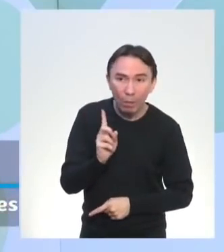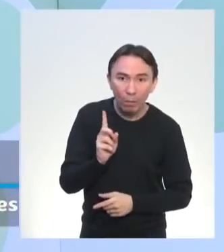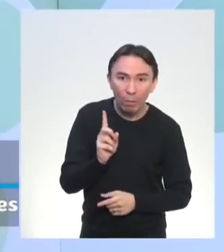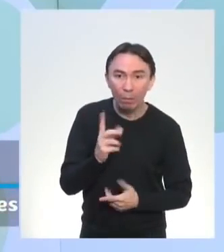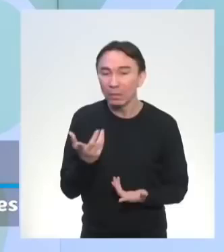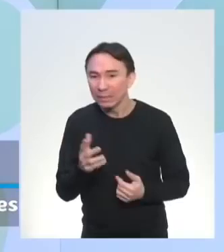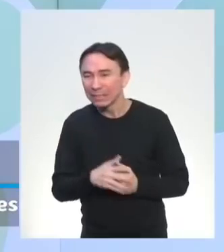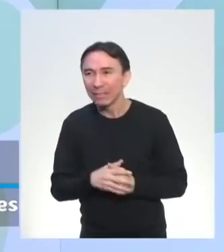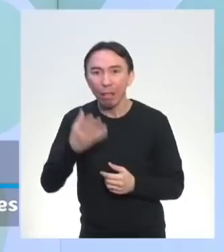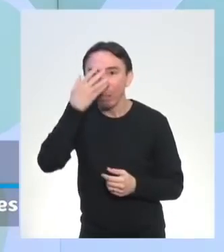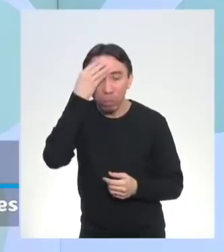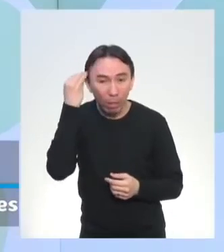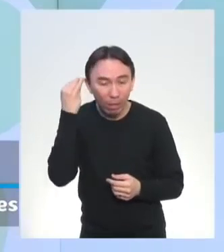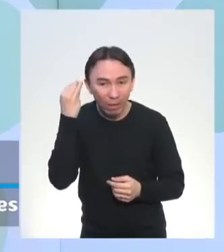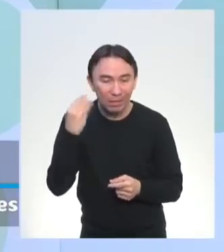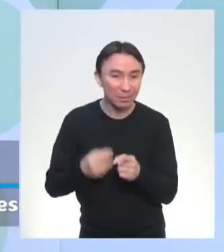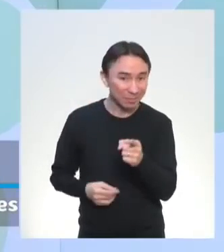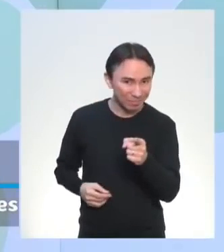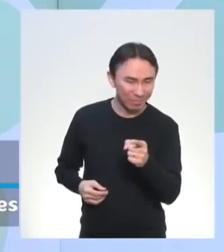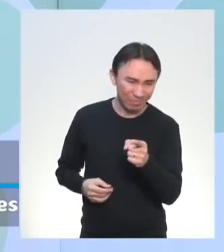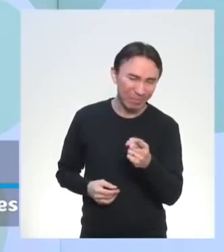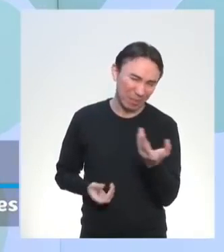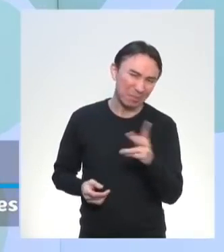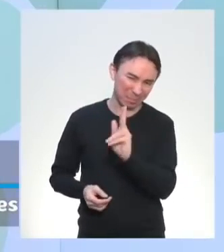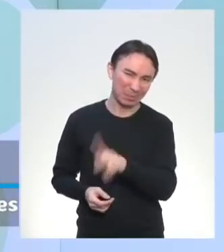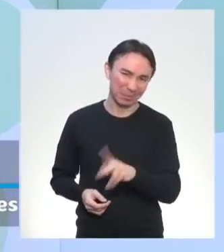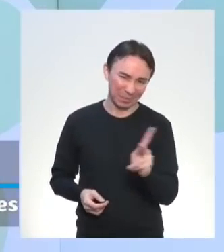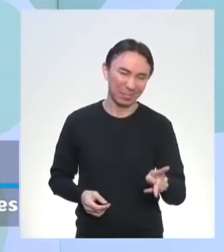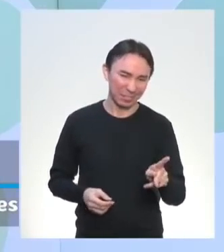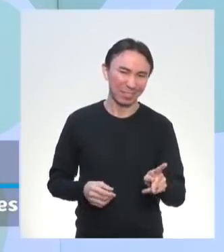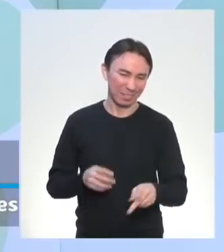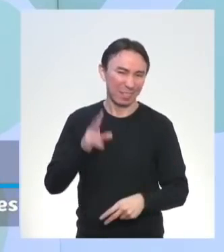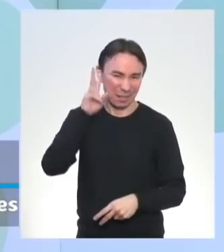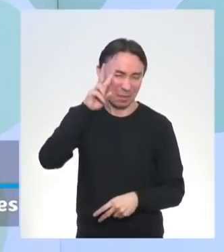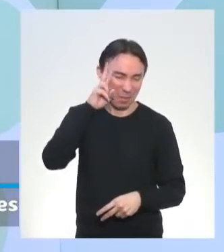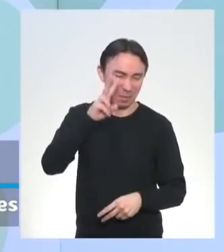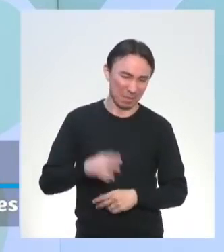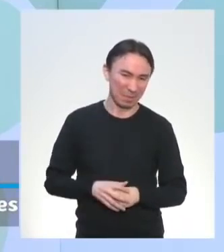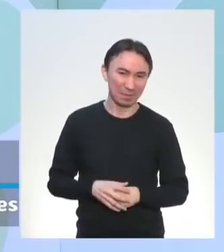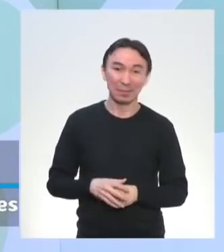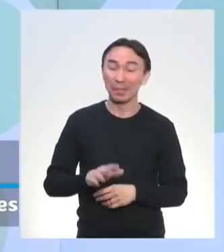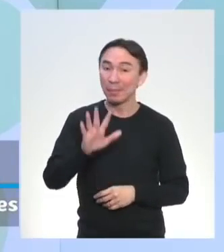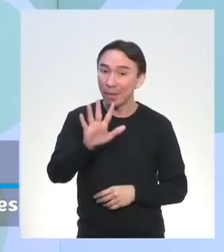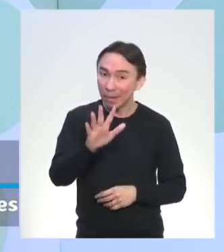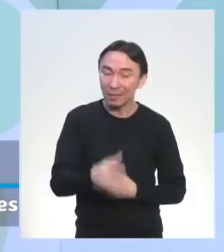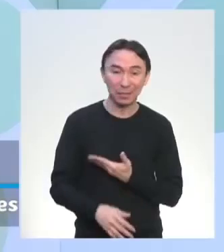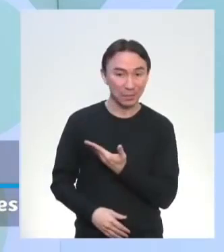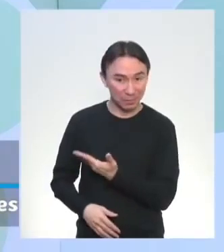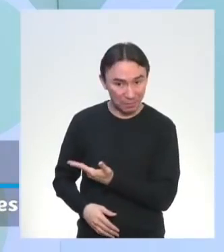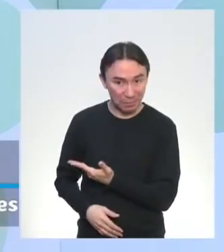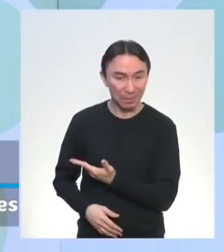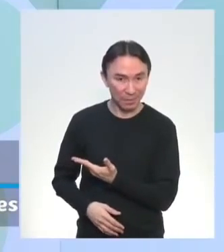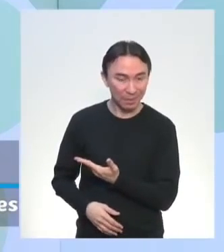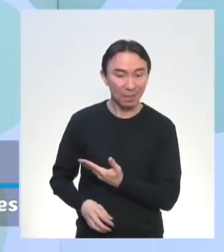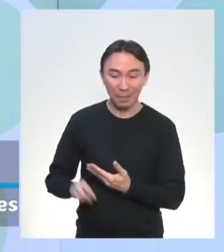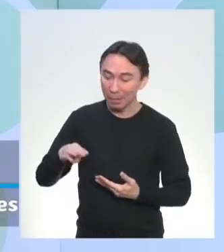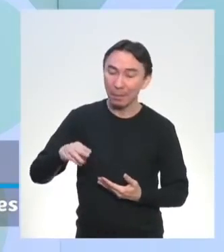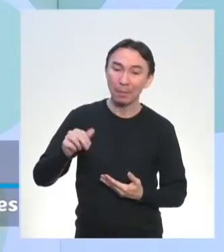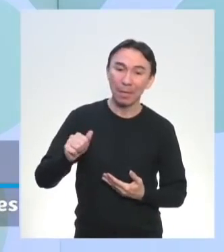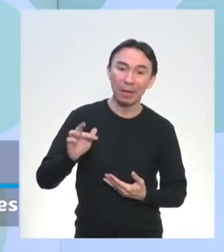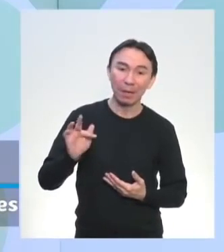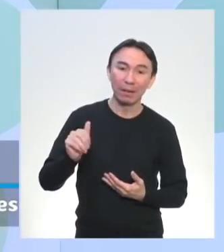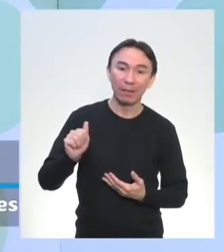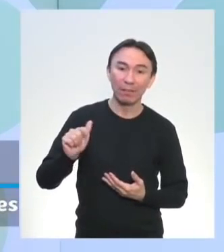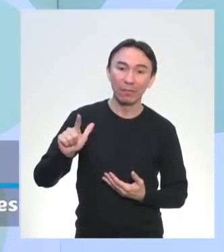né, dos alunos, os professores eu tenho certeza que todos lembram, né? Todos conheciam. Acabou de ver aí um pedaço do que foi a Mafalda e aí